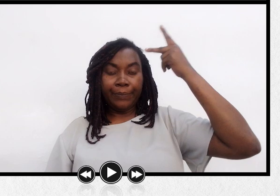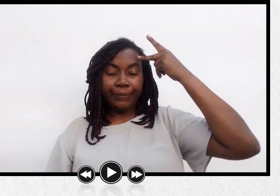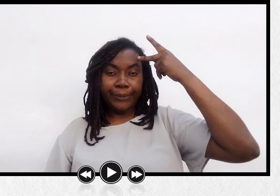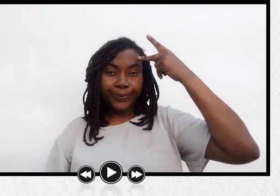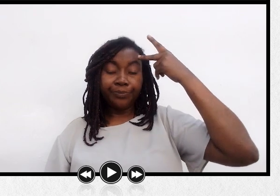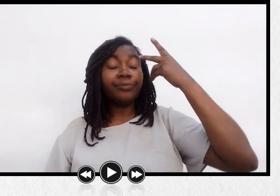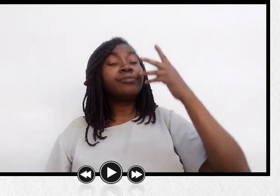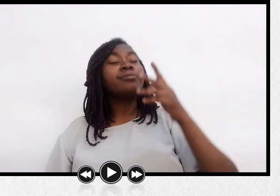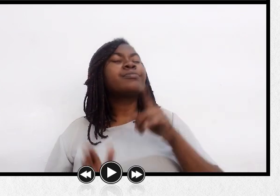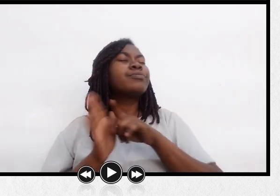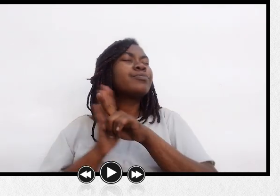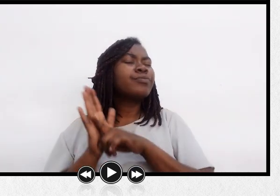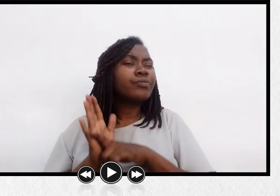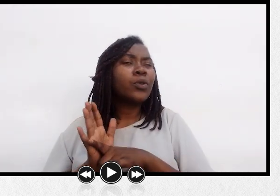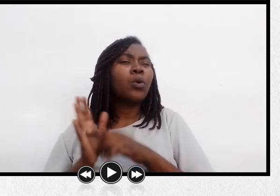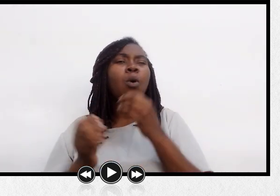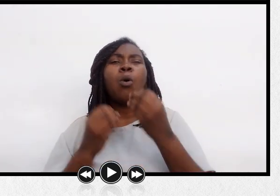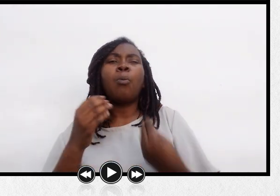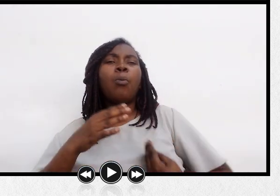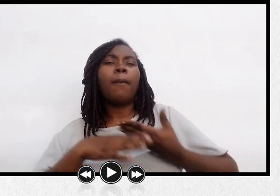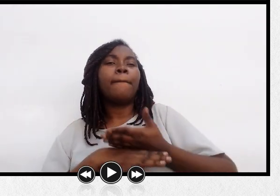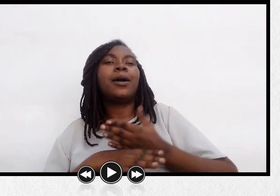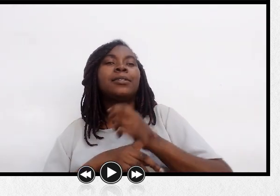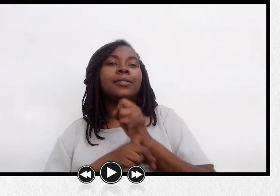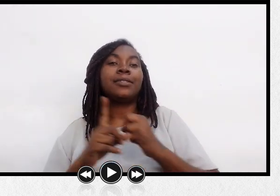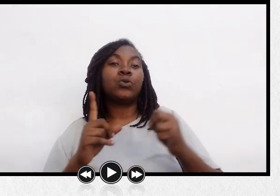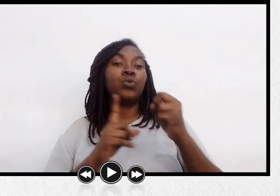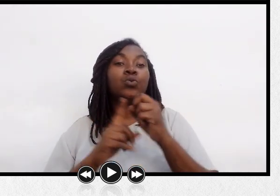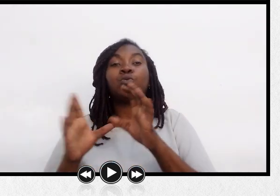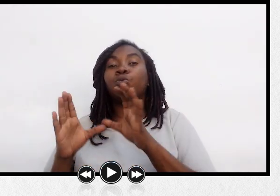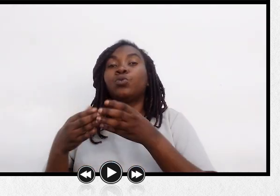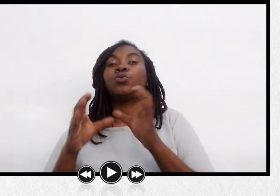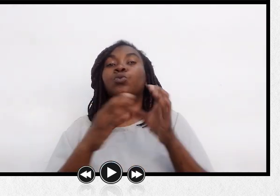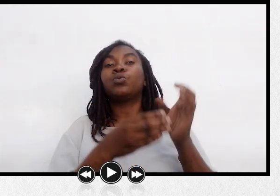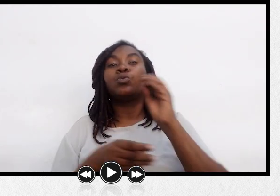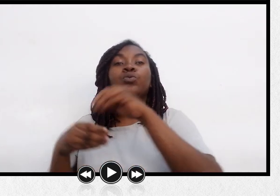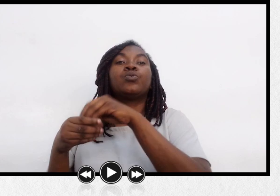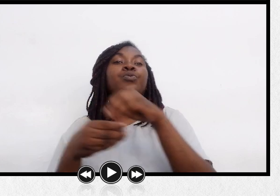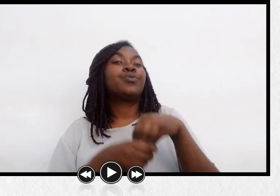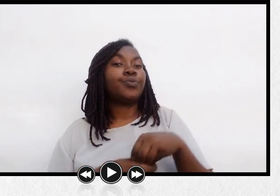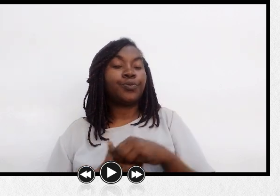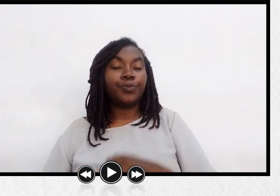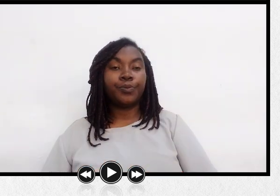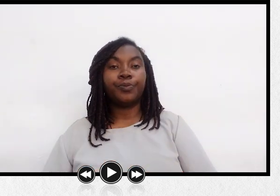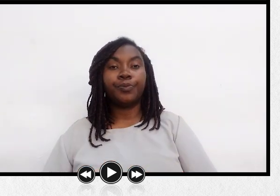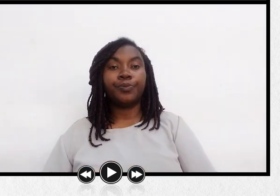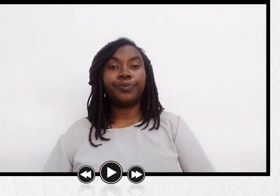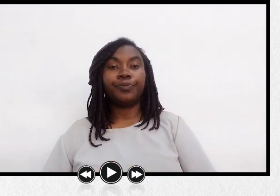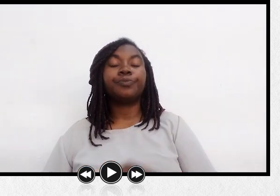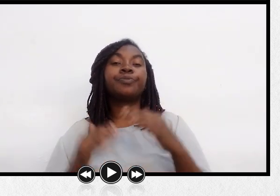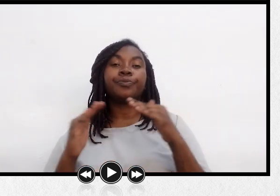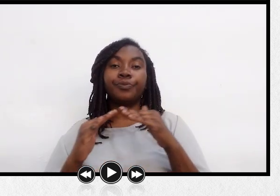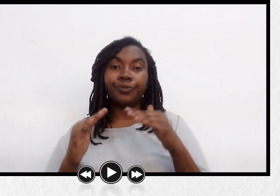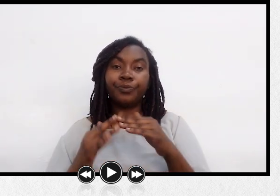de como que anda a participação social nos comitês de bacias. Legal, concordo com